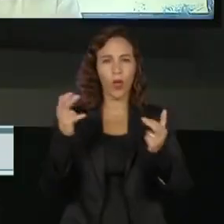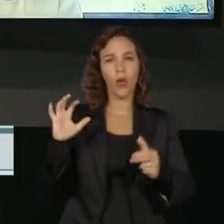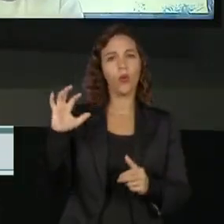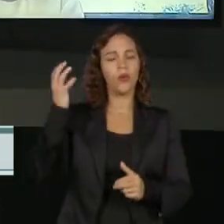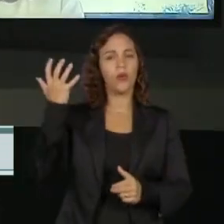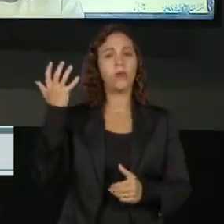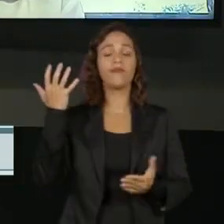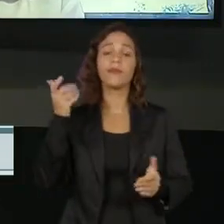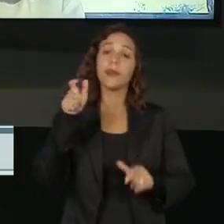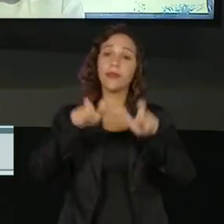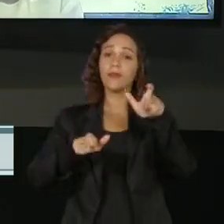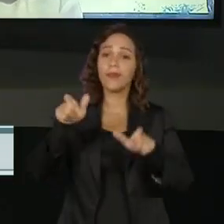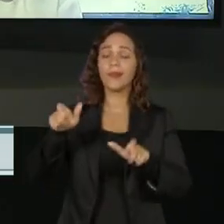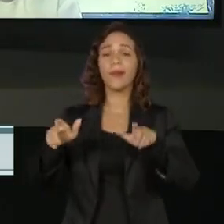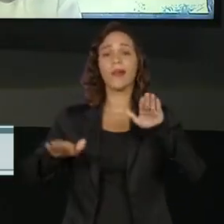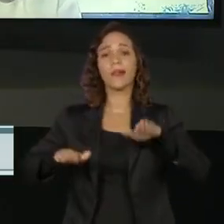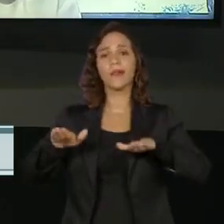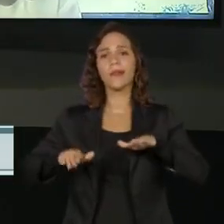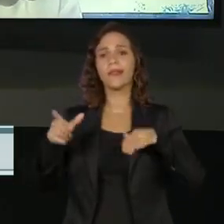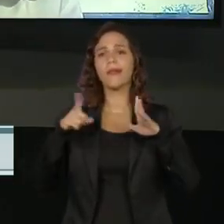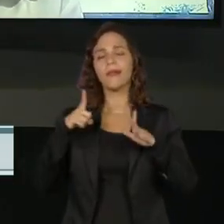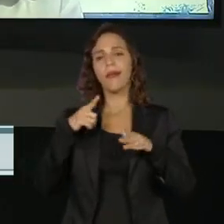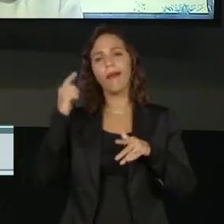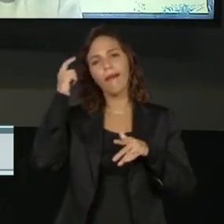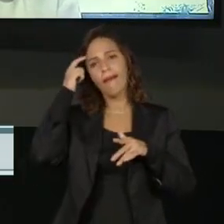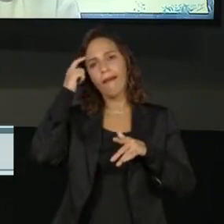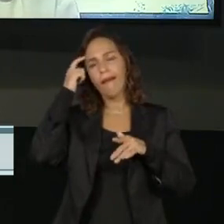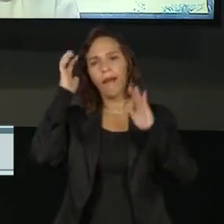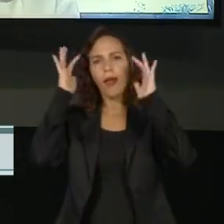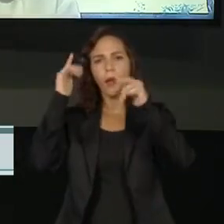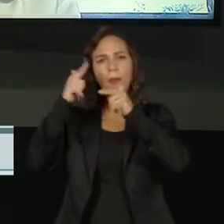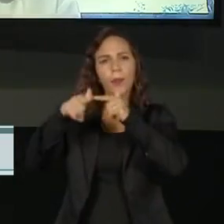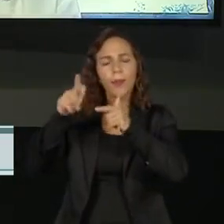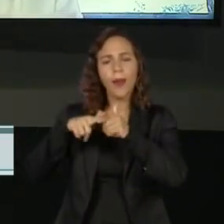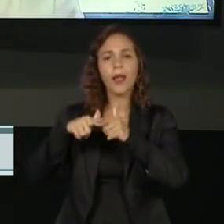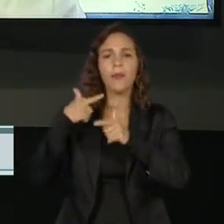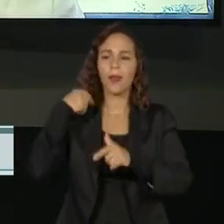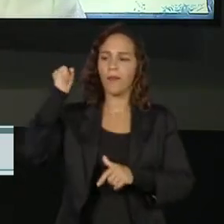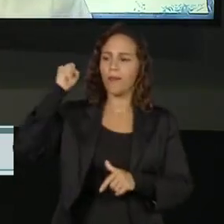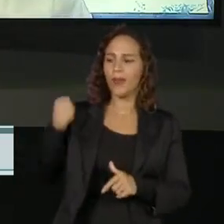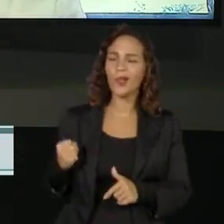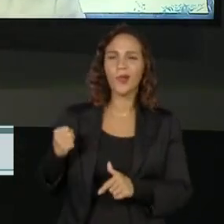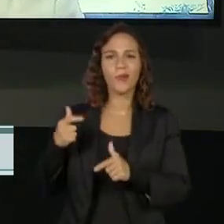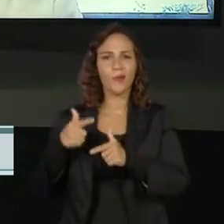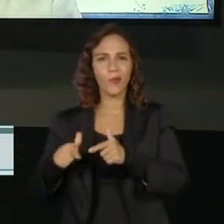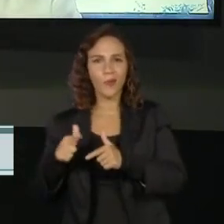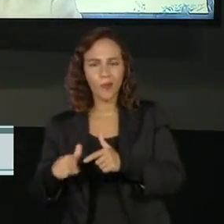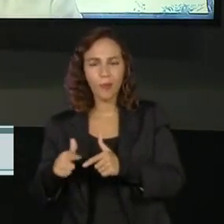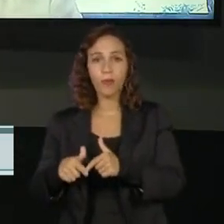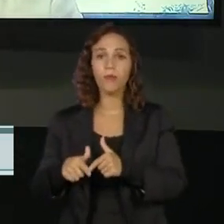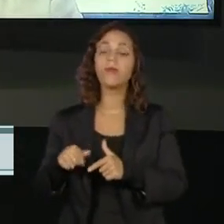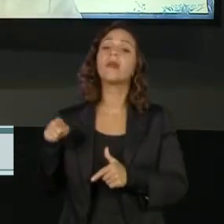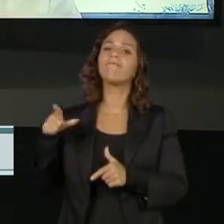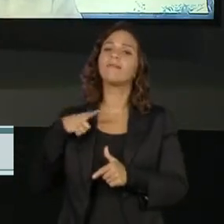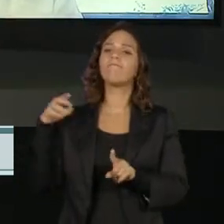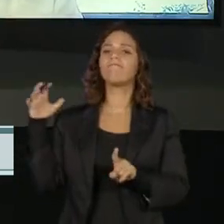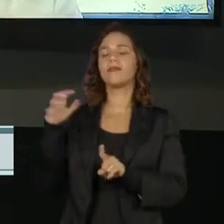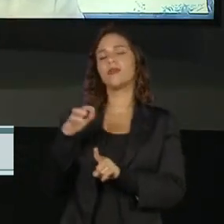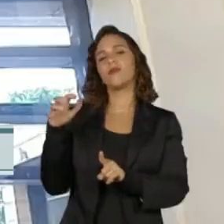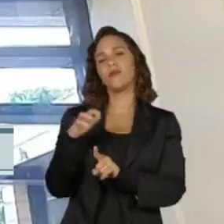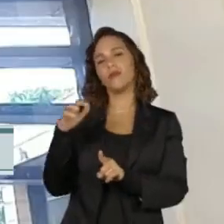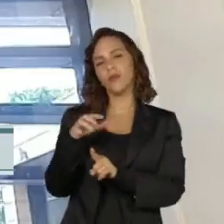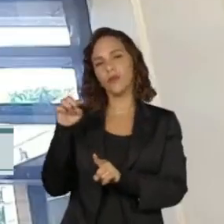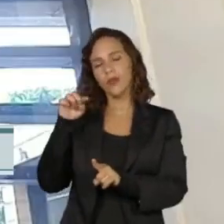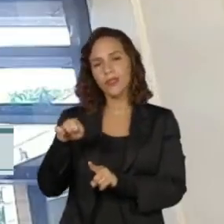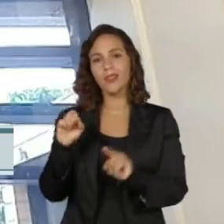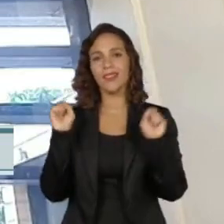são pacientes que muitas vezes chegam com um traumatismo craniano, com uma lesão medular. E essas lesões são lesões que têm um impacto muito